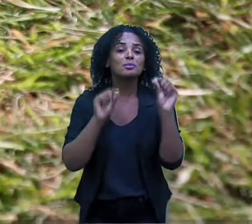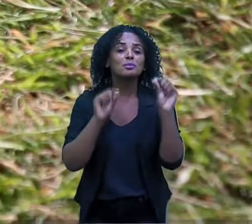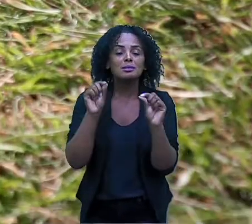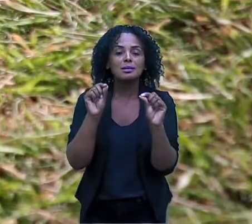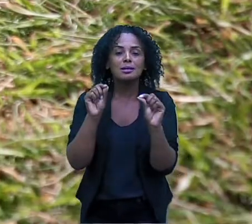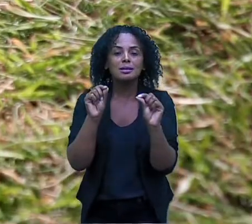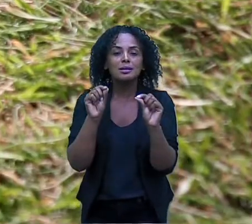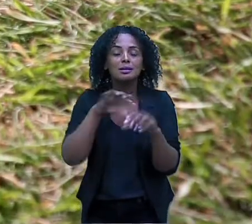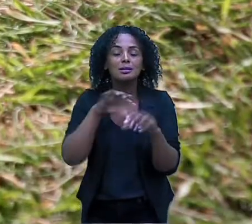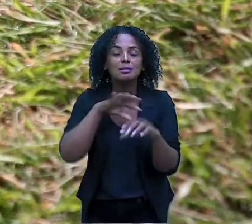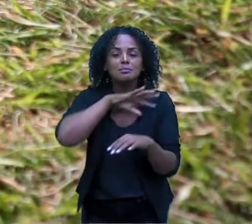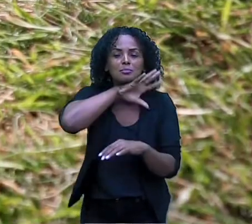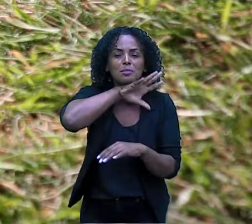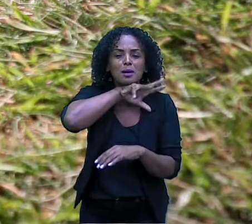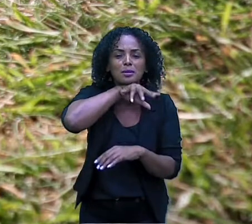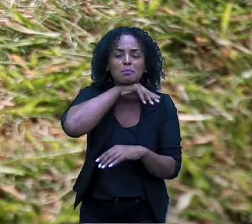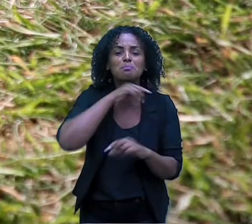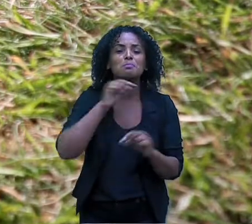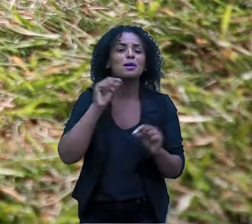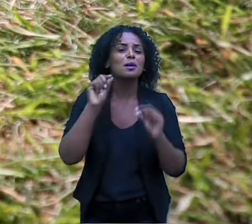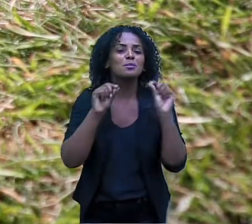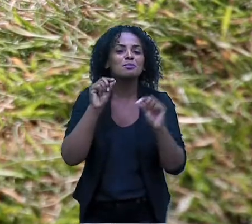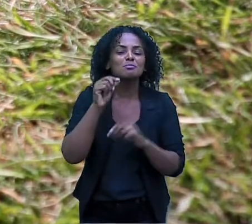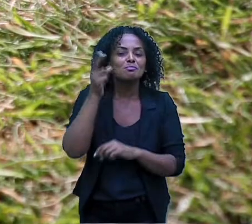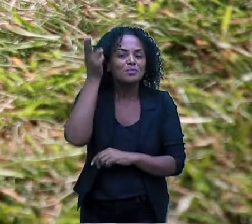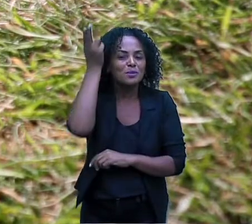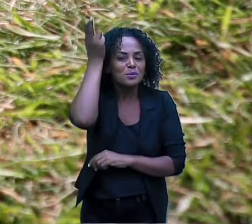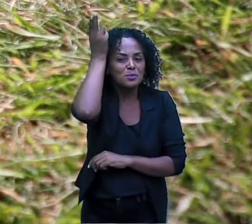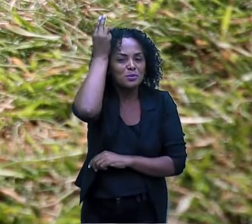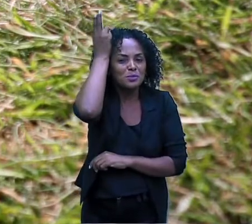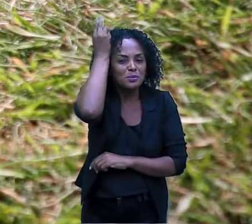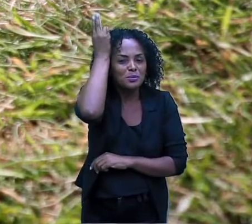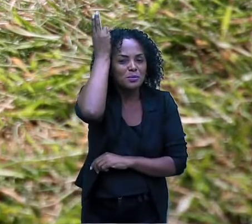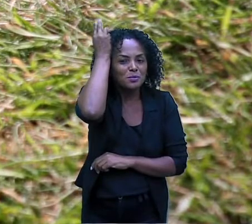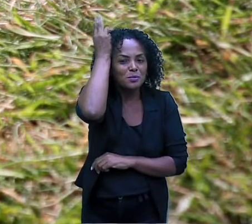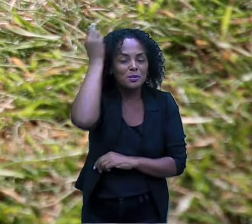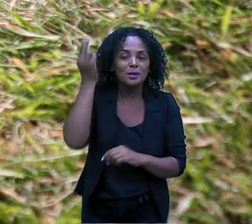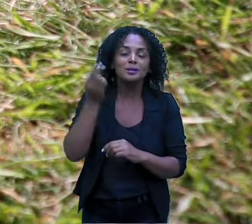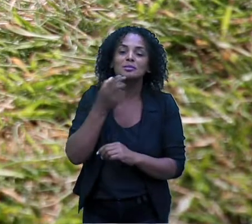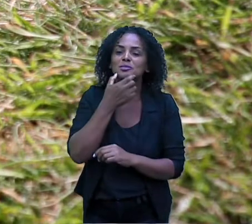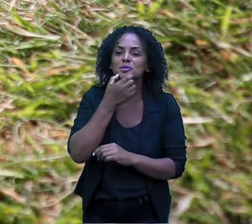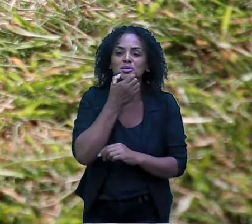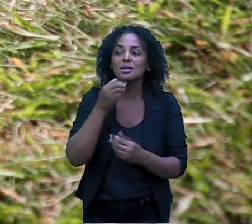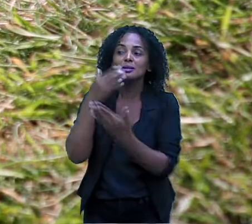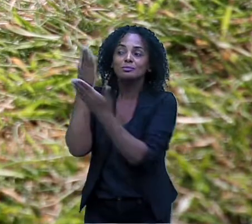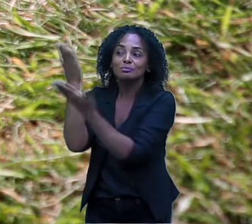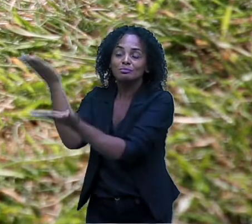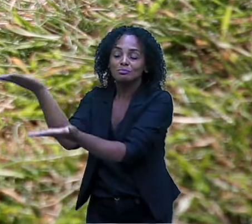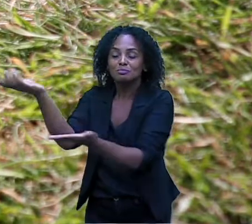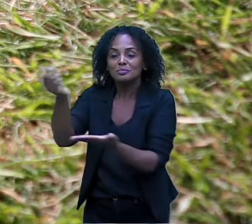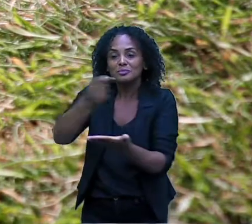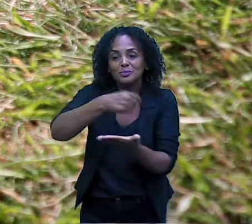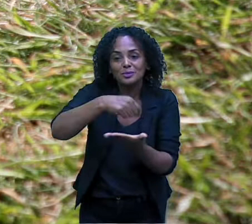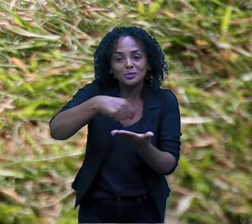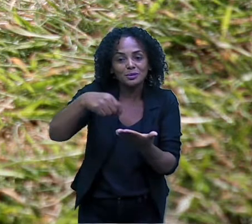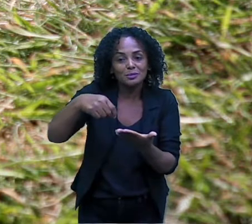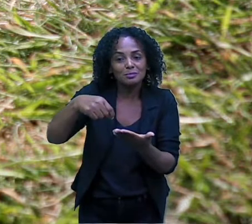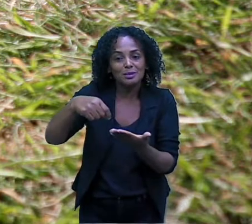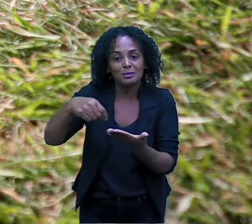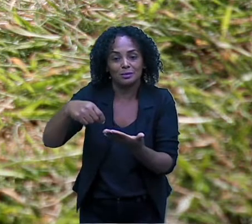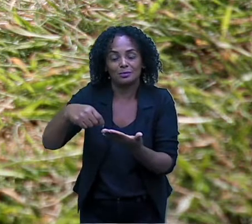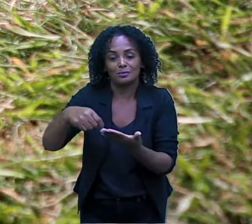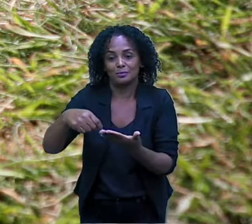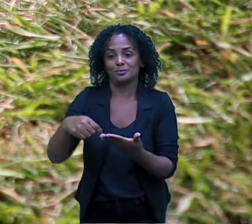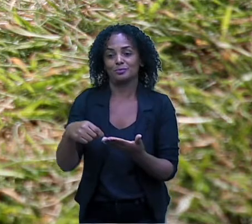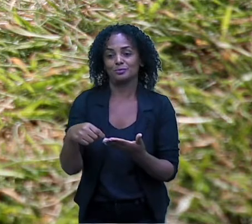pay attention. Temos um coelho. Coelho em inglês, rabbit. Rabbit.